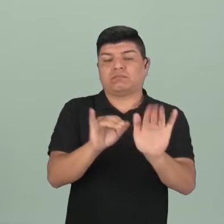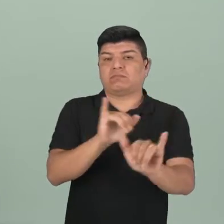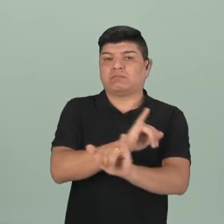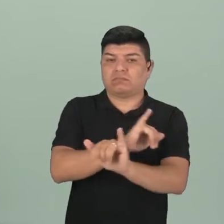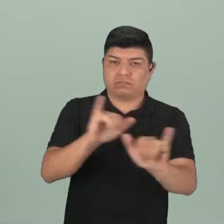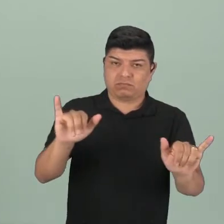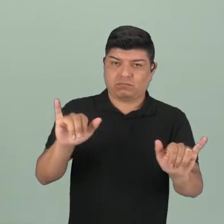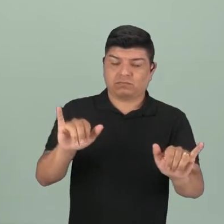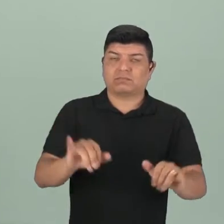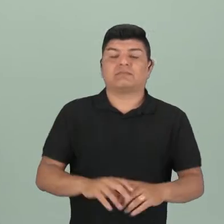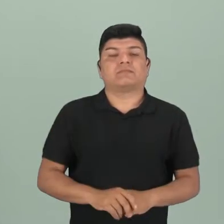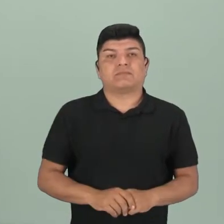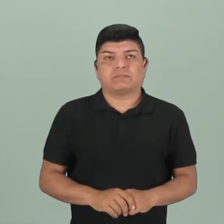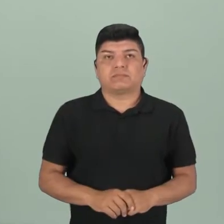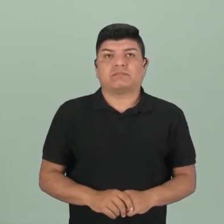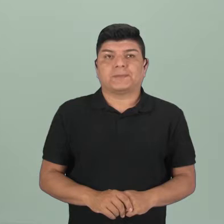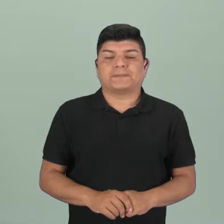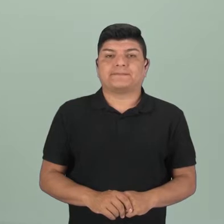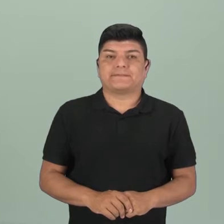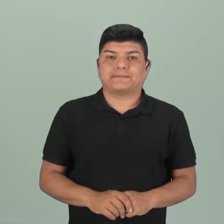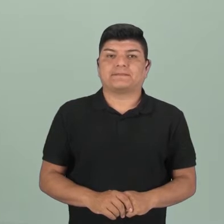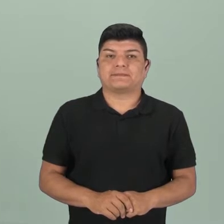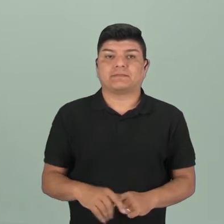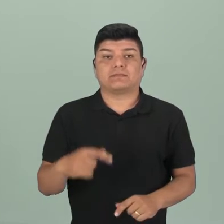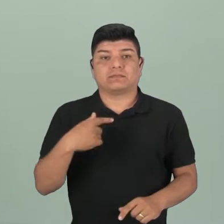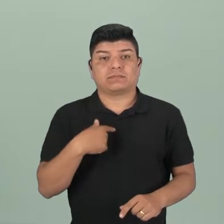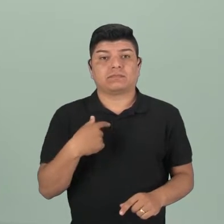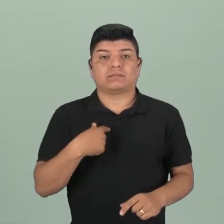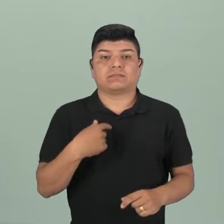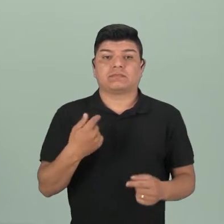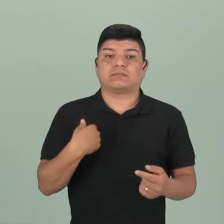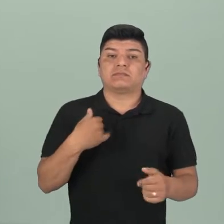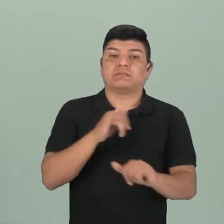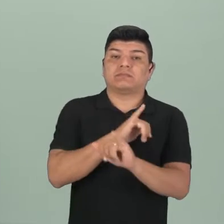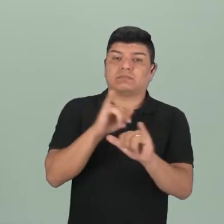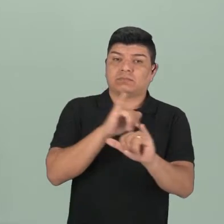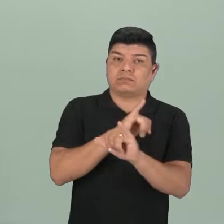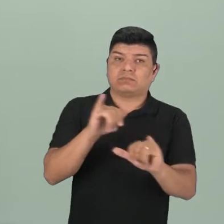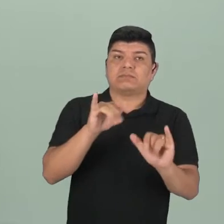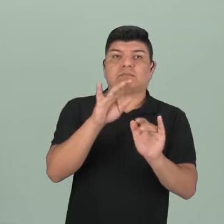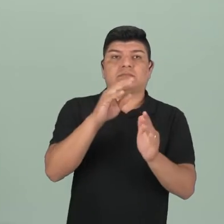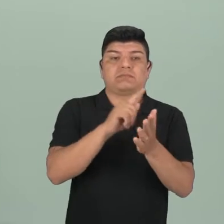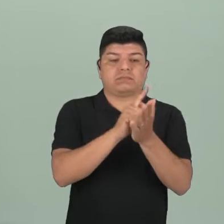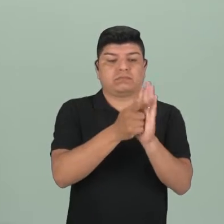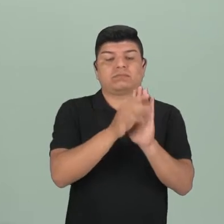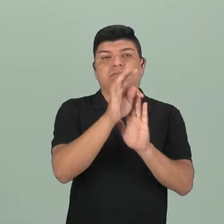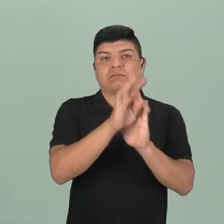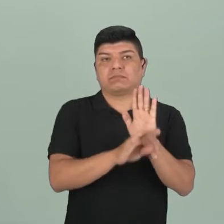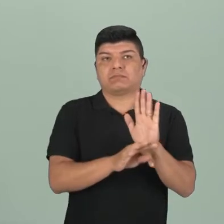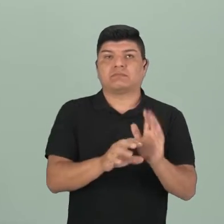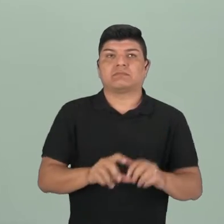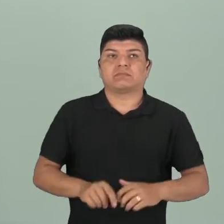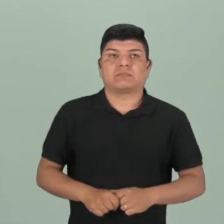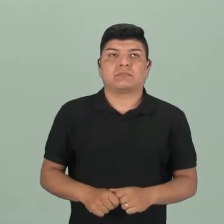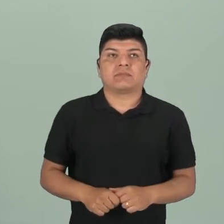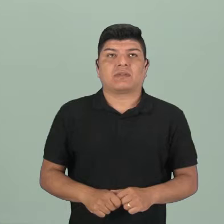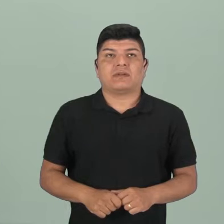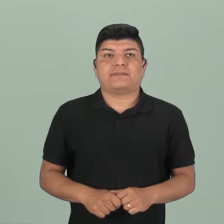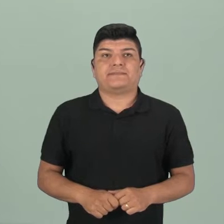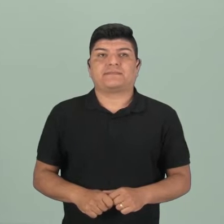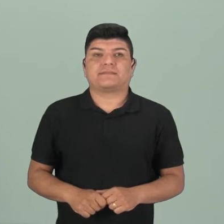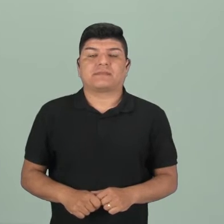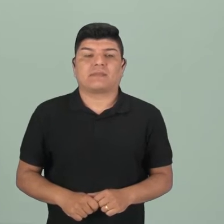uma informação. Então, né, quando eu falo de informação, eu falo de tipo textual, tá?